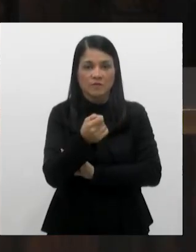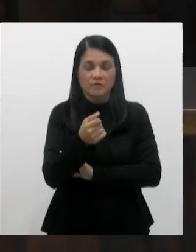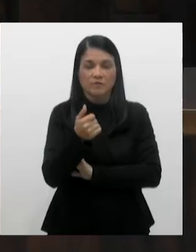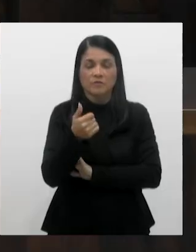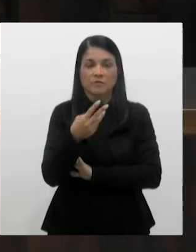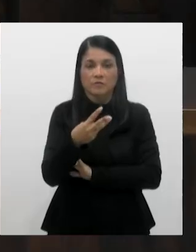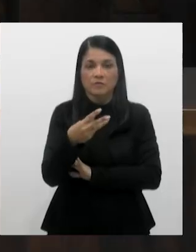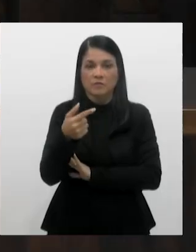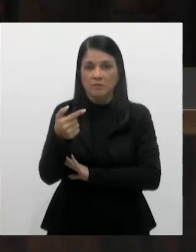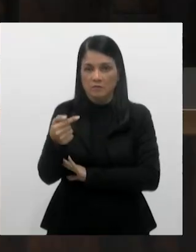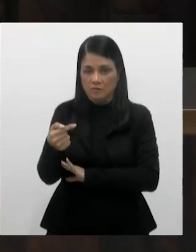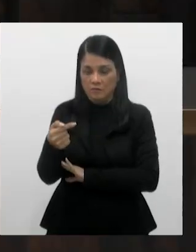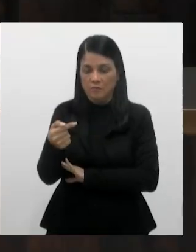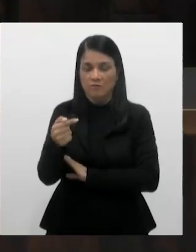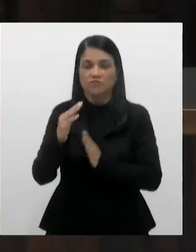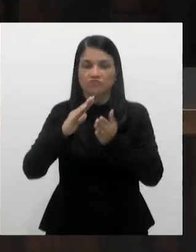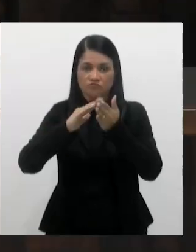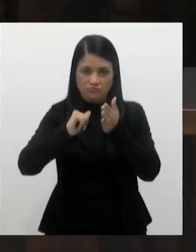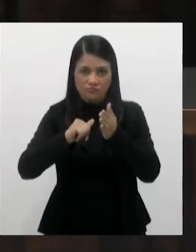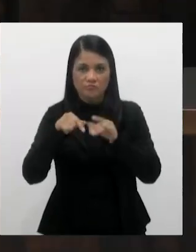2037/2023 também está retirado de pauta.